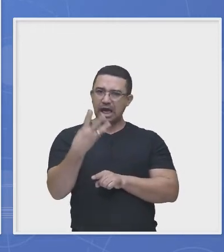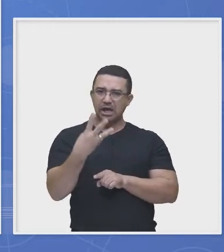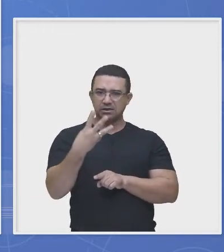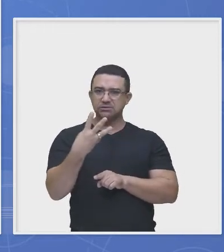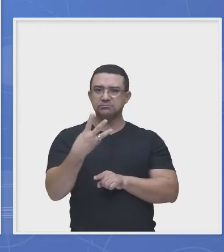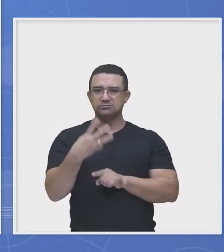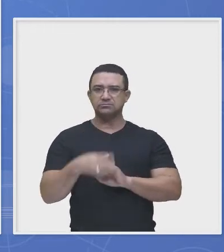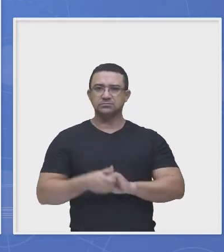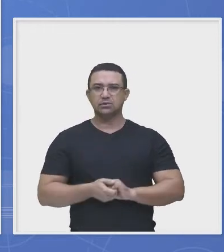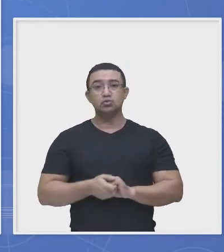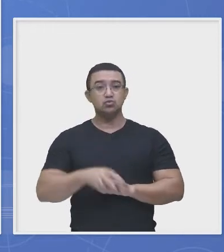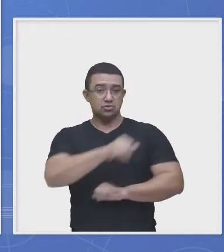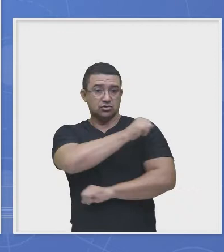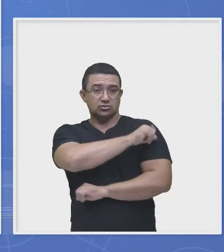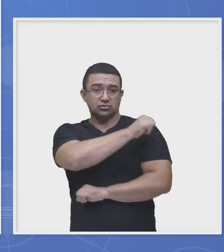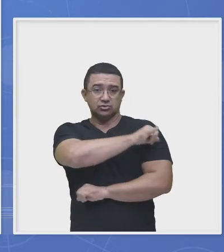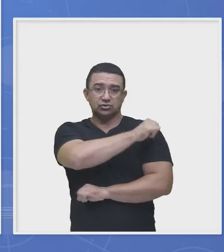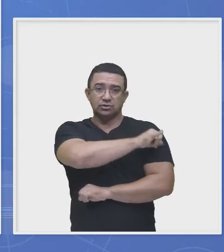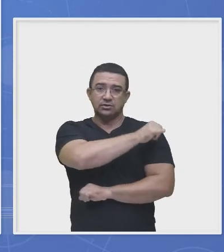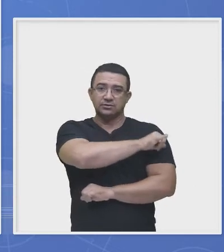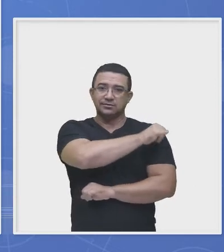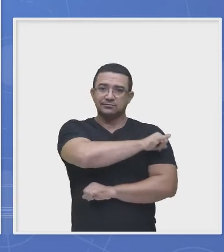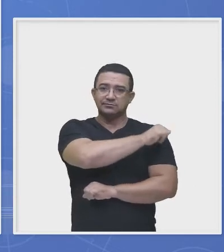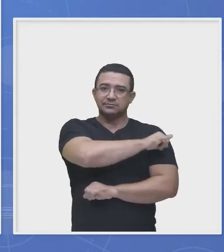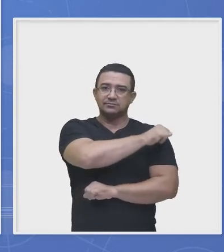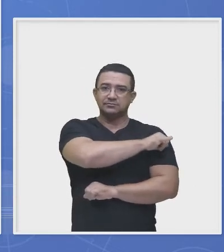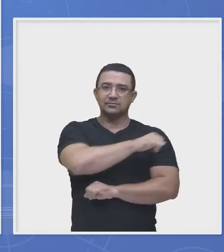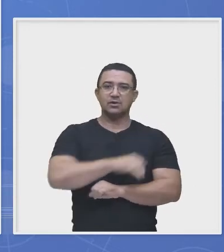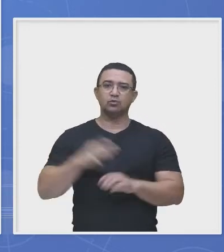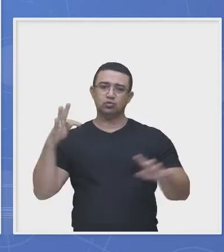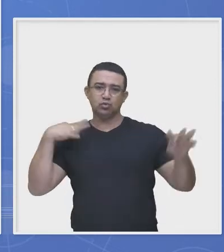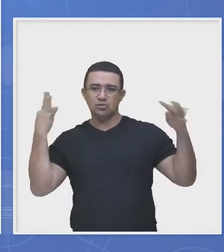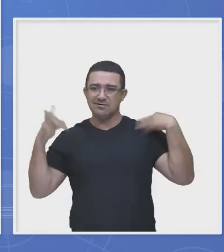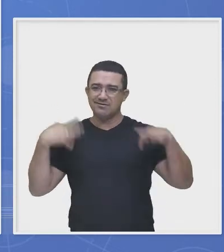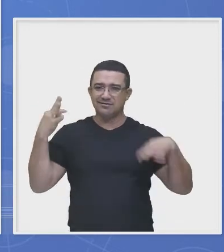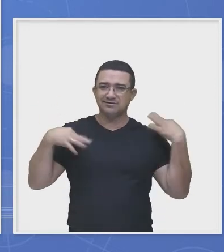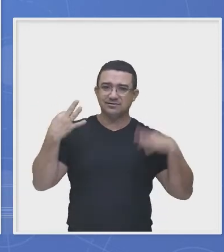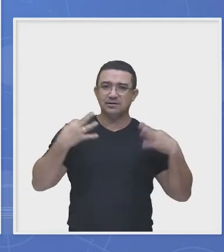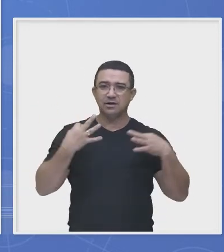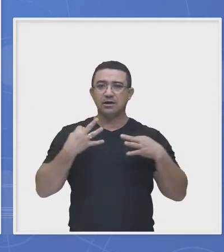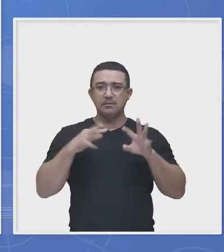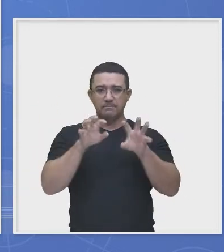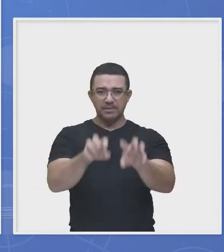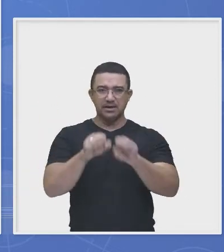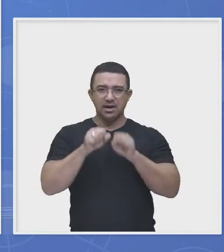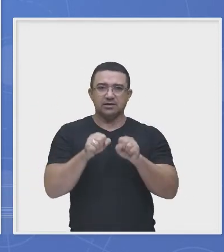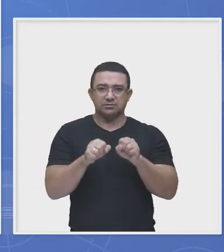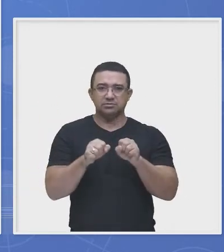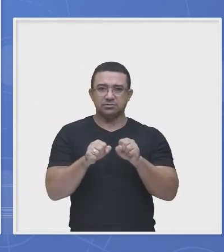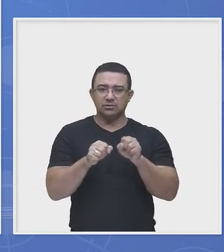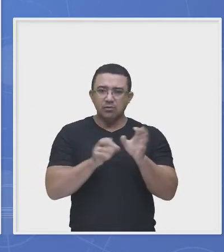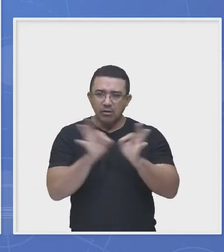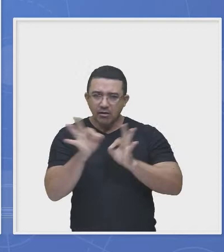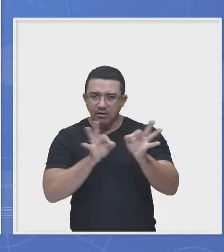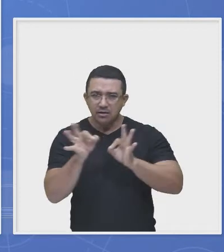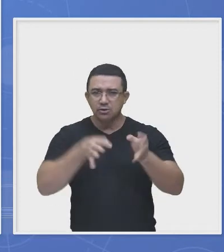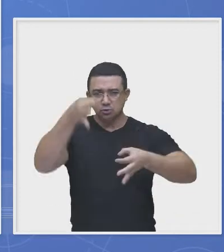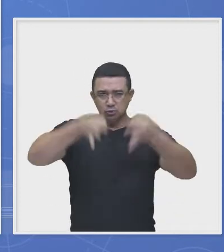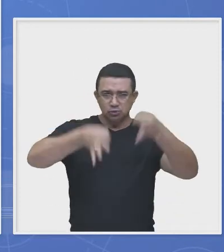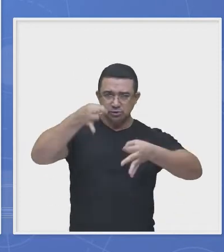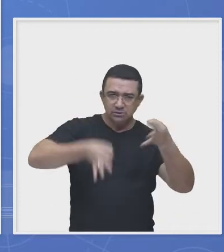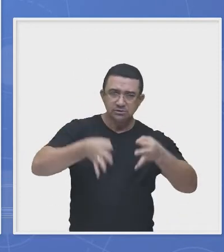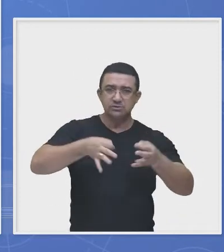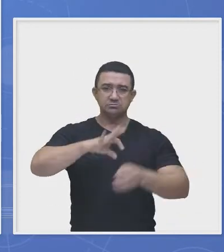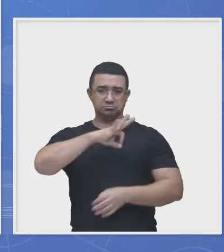render no Rio de Janeiro e os sinecuristas acarrapatados ao orçamento. juiz, coletor, delegado.